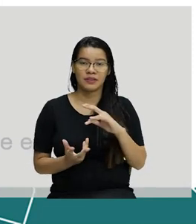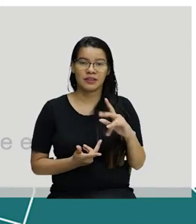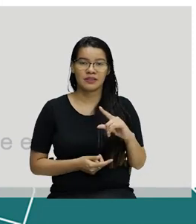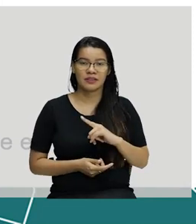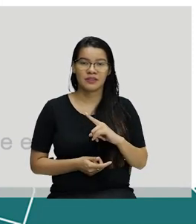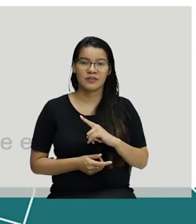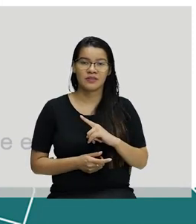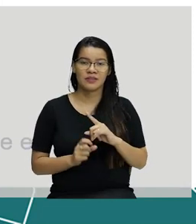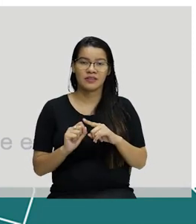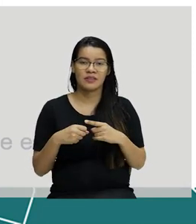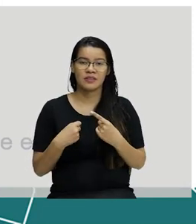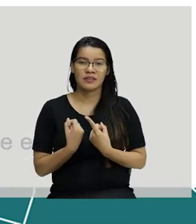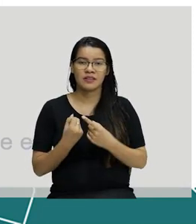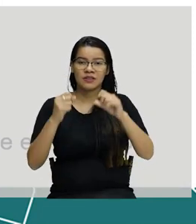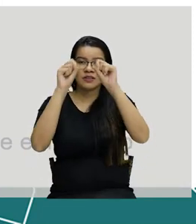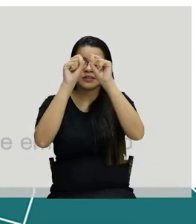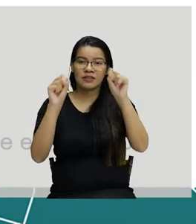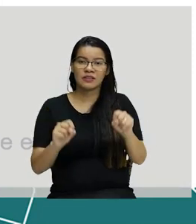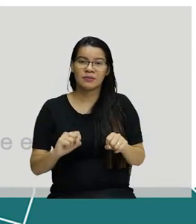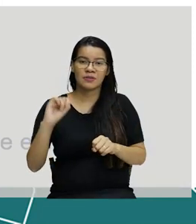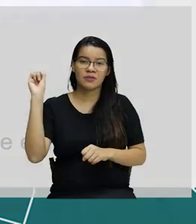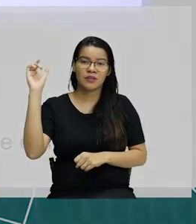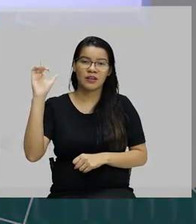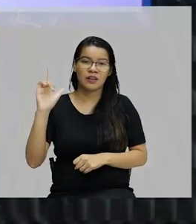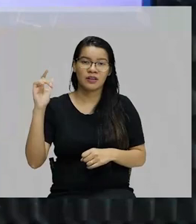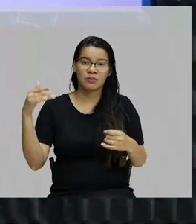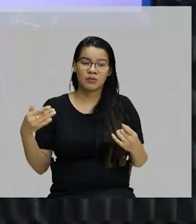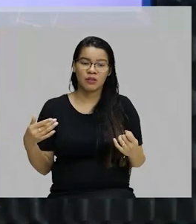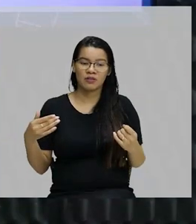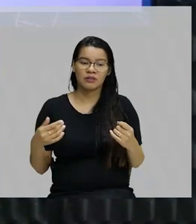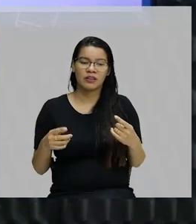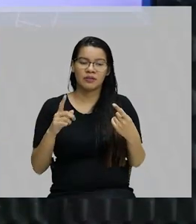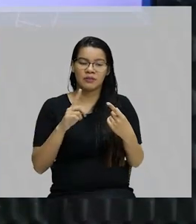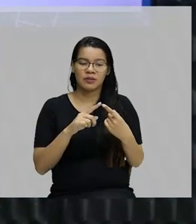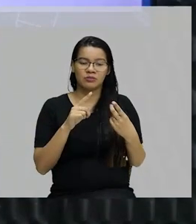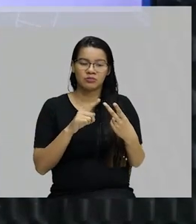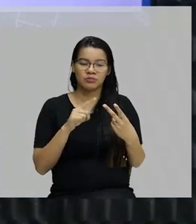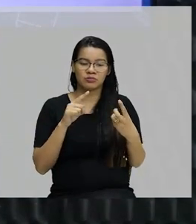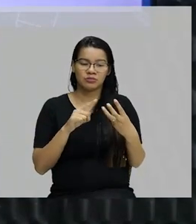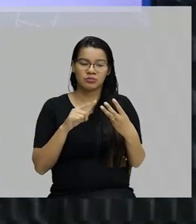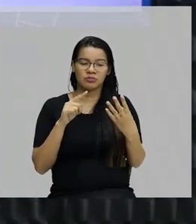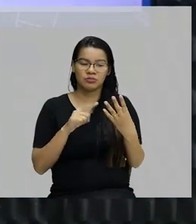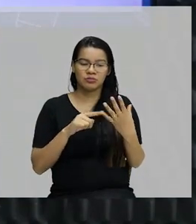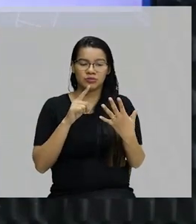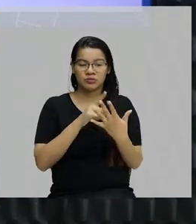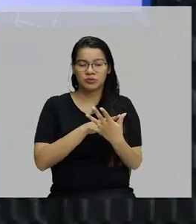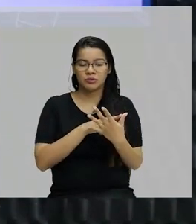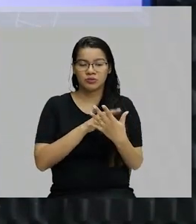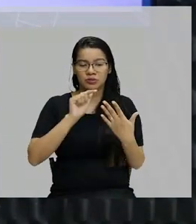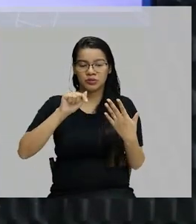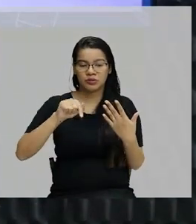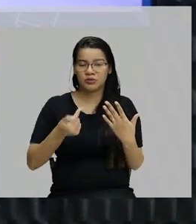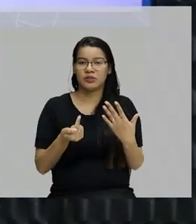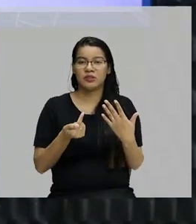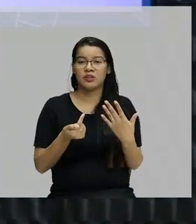Mercúrio Vênus Terra Marte Júpiter Saturno Urano Netuno por fim né lá no